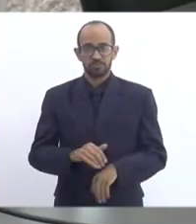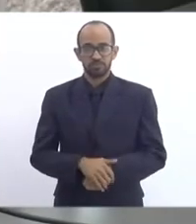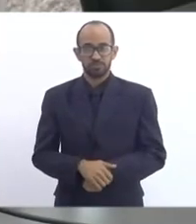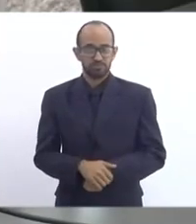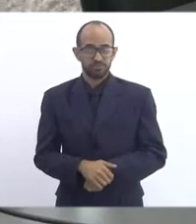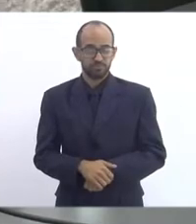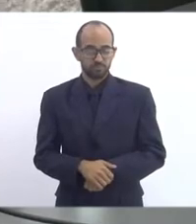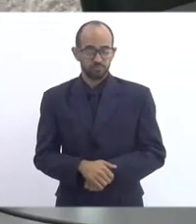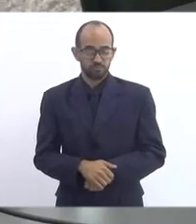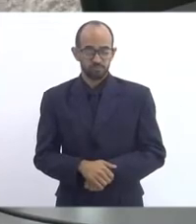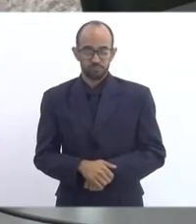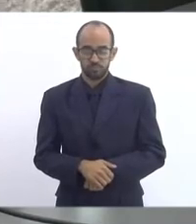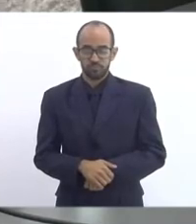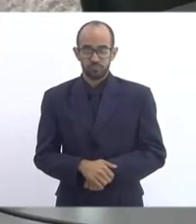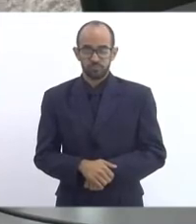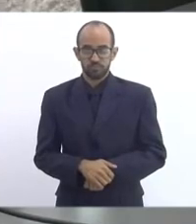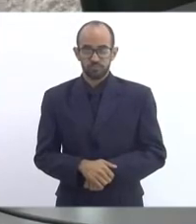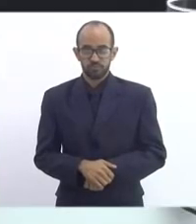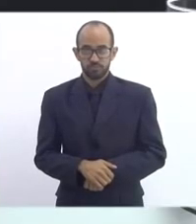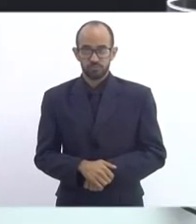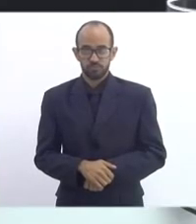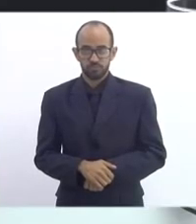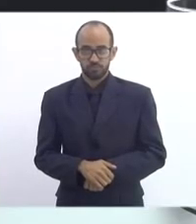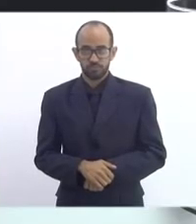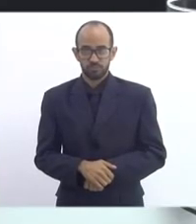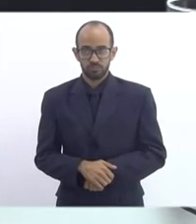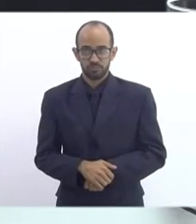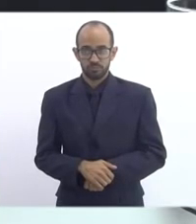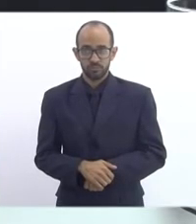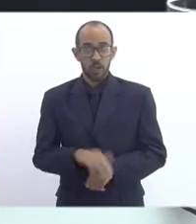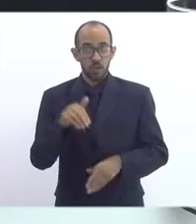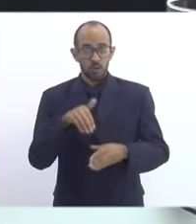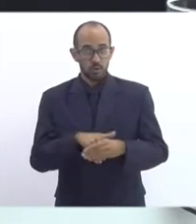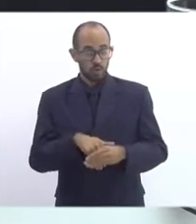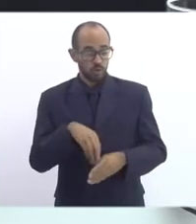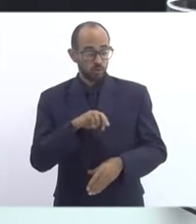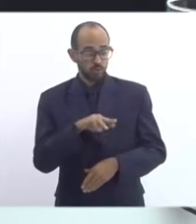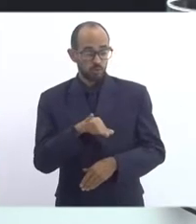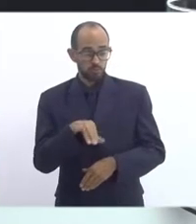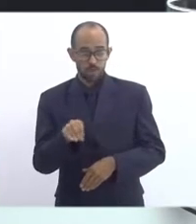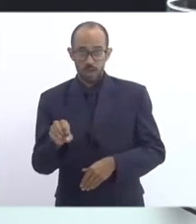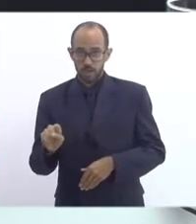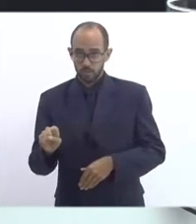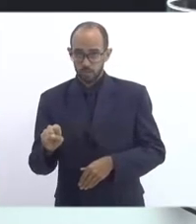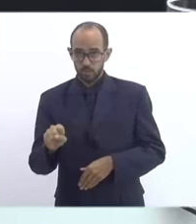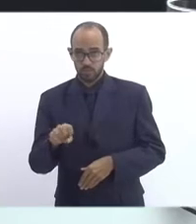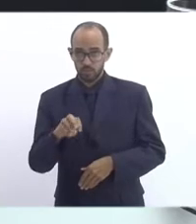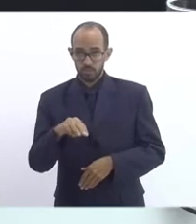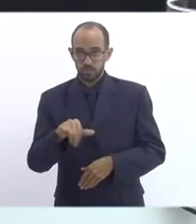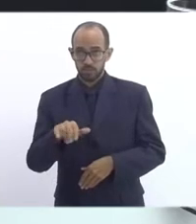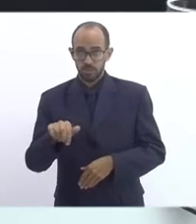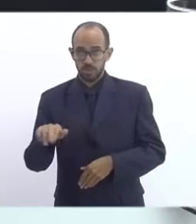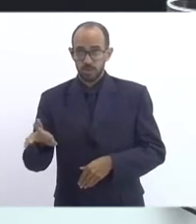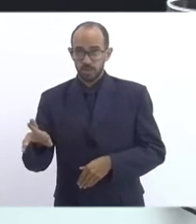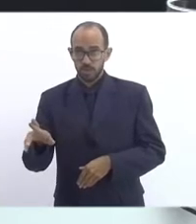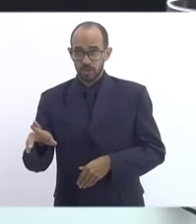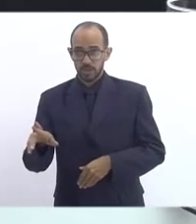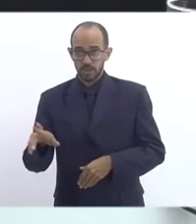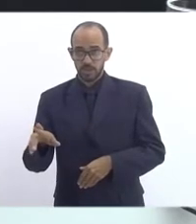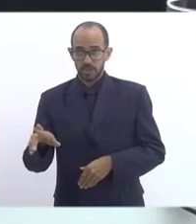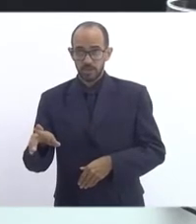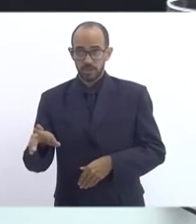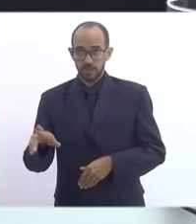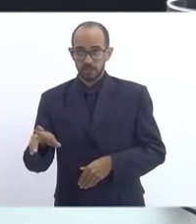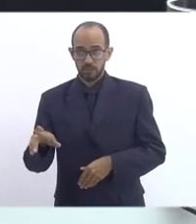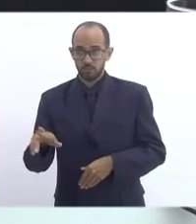certo. Relator do vencido. Não, acabou. O voto do Marcos Miller não... Era pela anexação. Sim, querido, mas o voto do Marcos